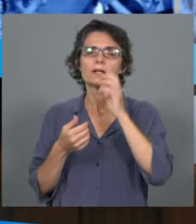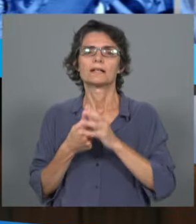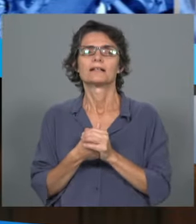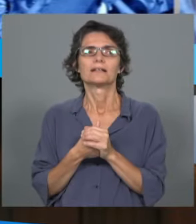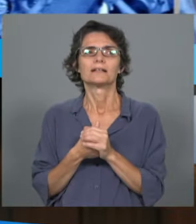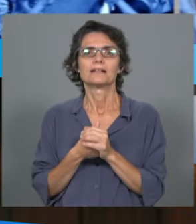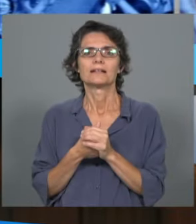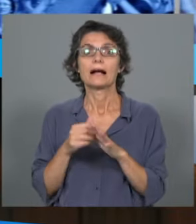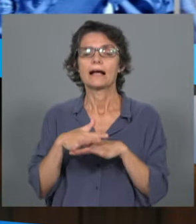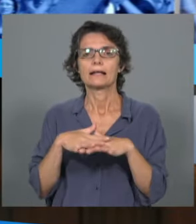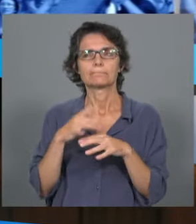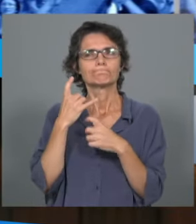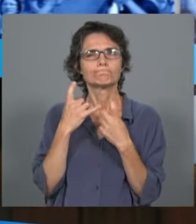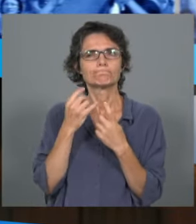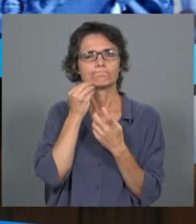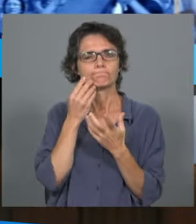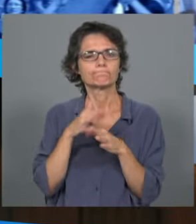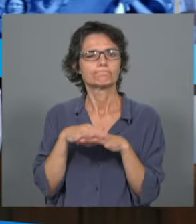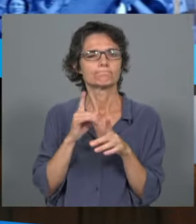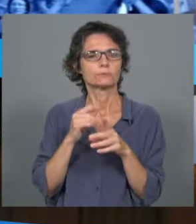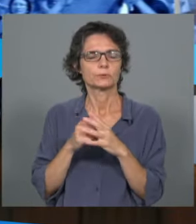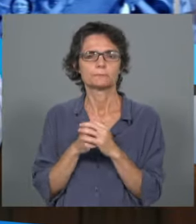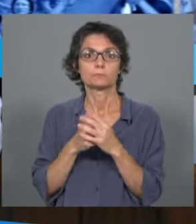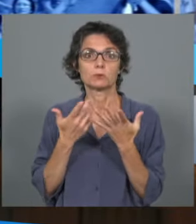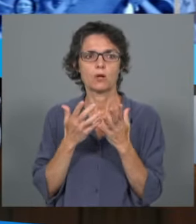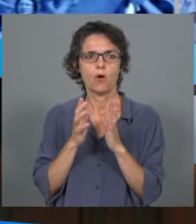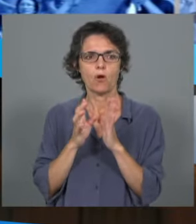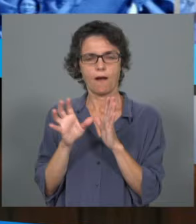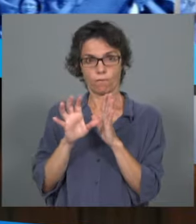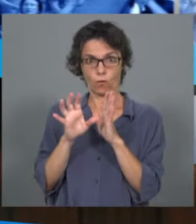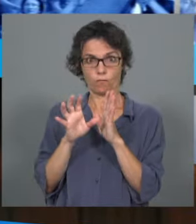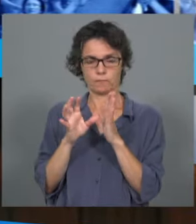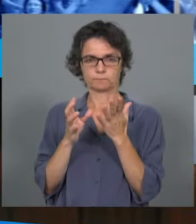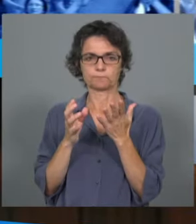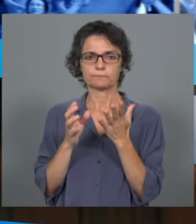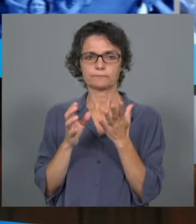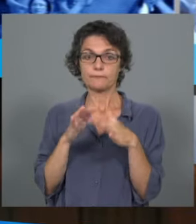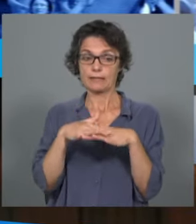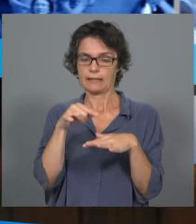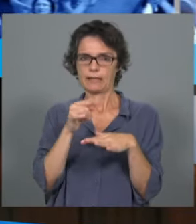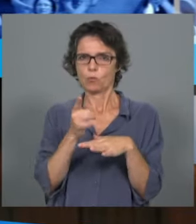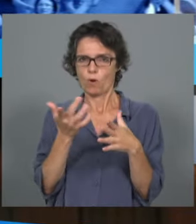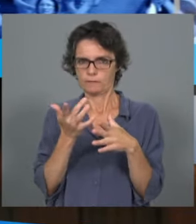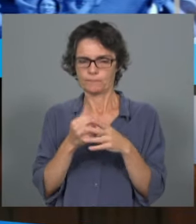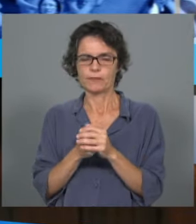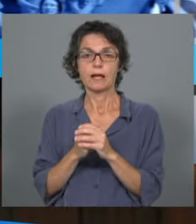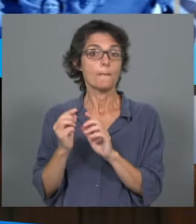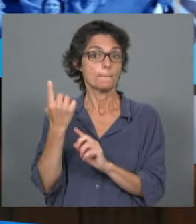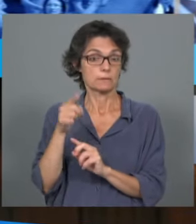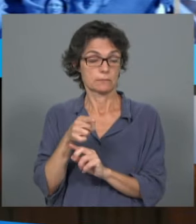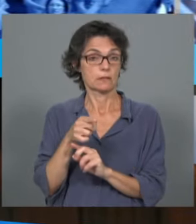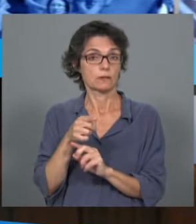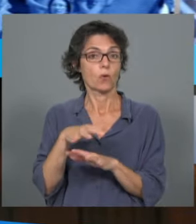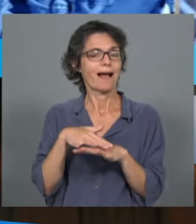dinamizar e aproveitar este tempo. A natureza própria da rede, como uma rede, implica que a rede não se